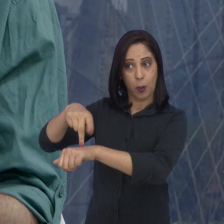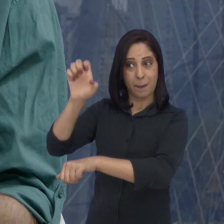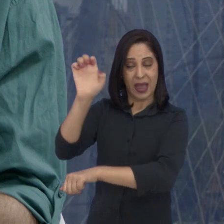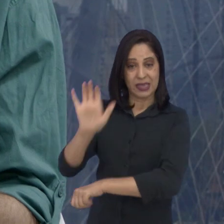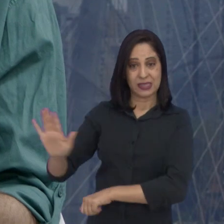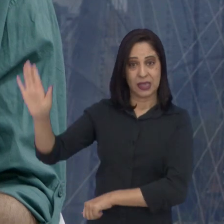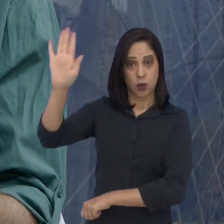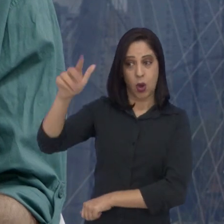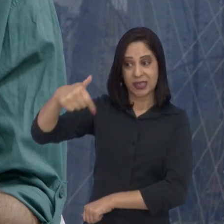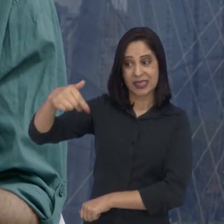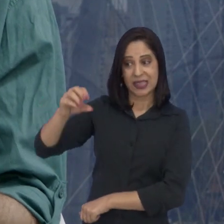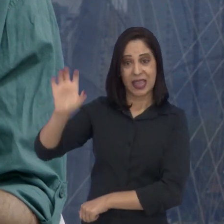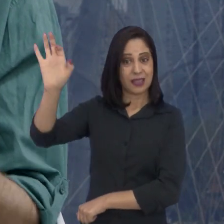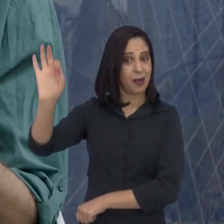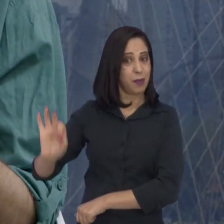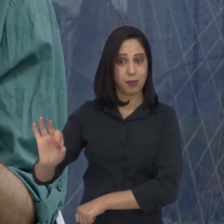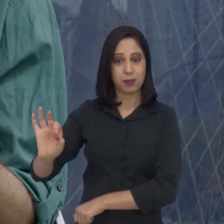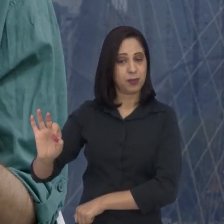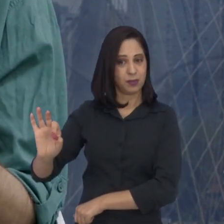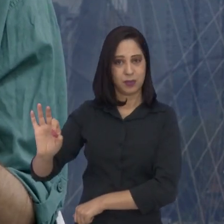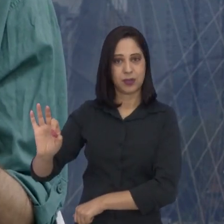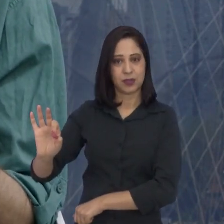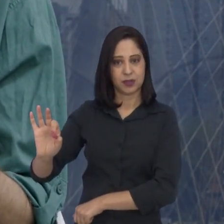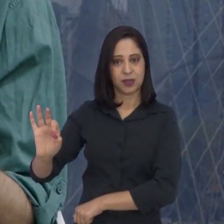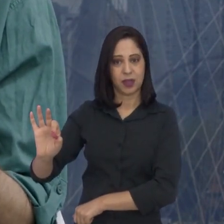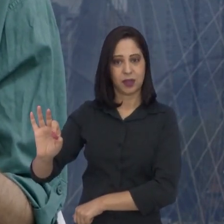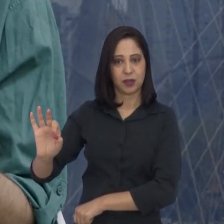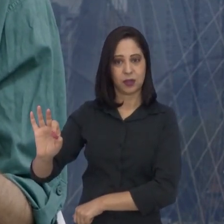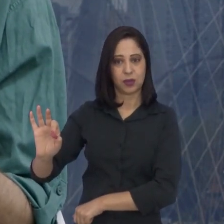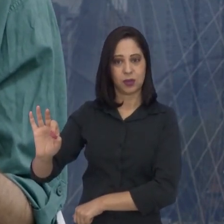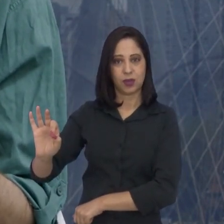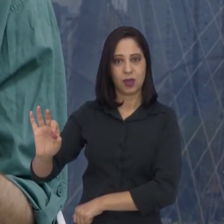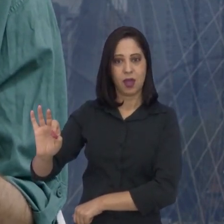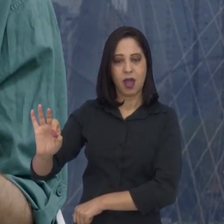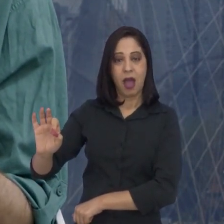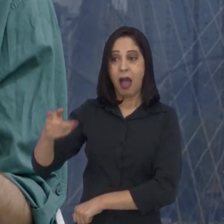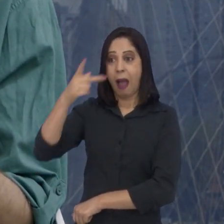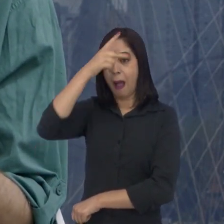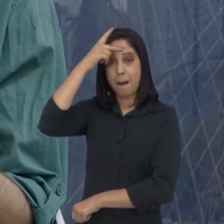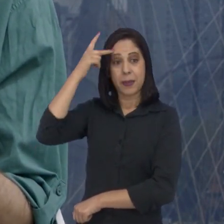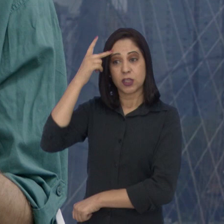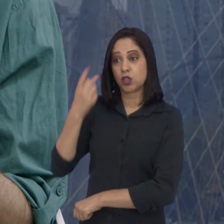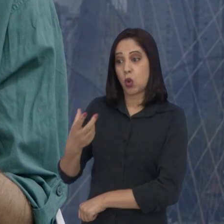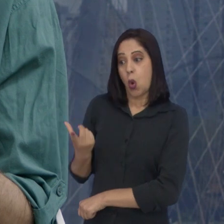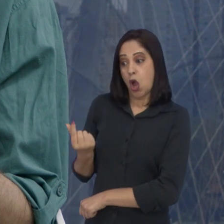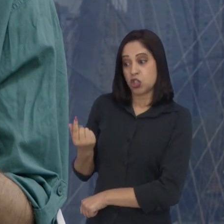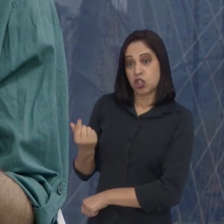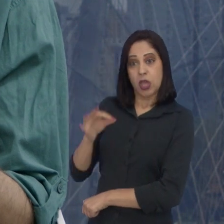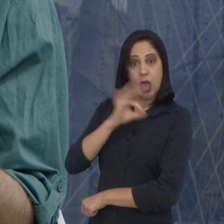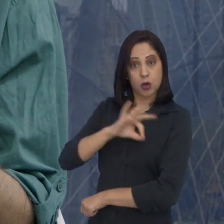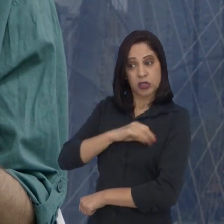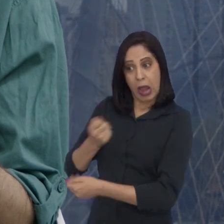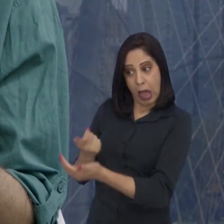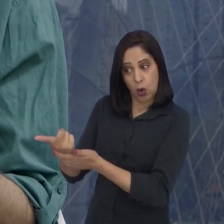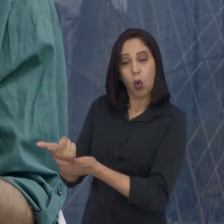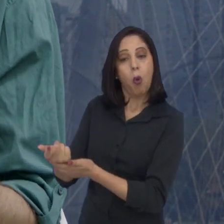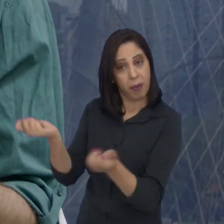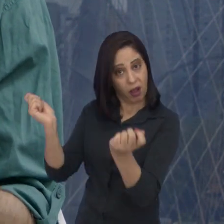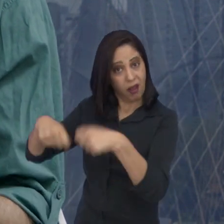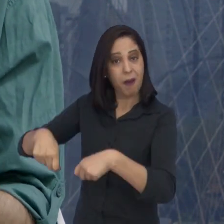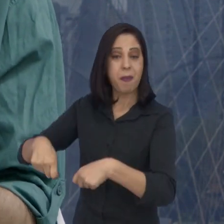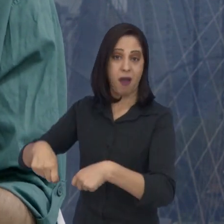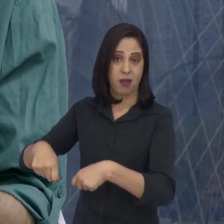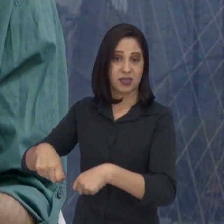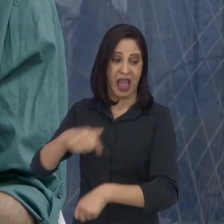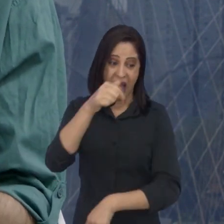70% da moradia é acessível ao trabalhador no mercado imobiliário formal. Então, assim, o